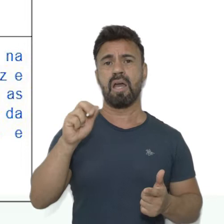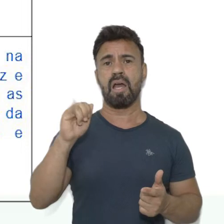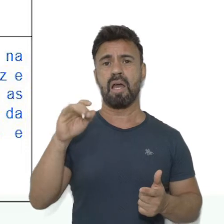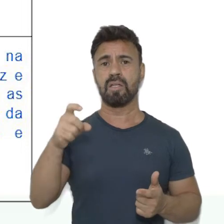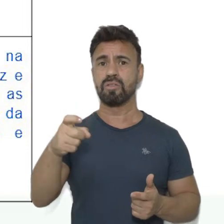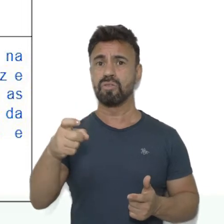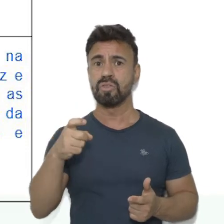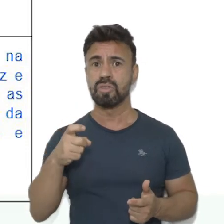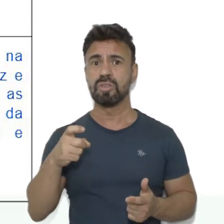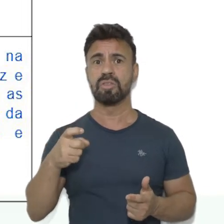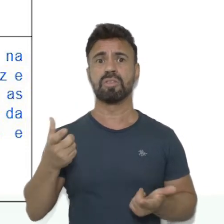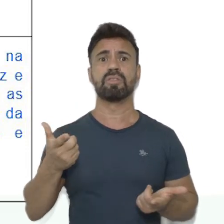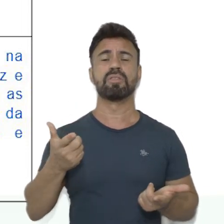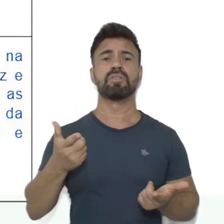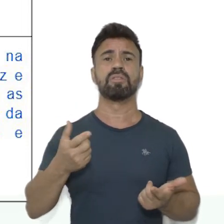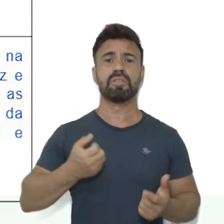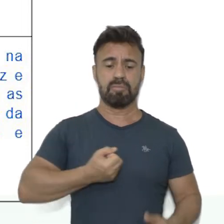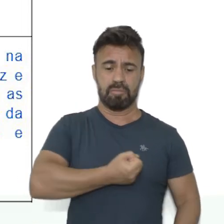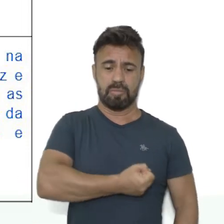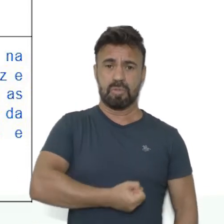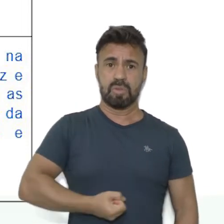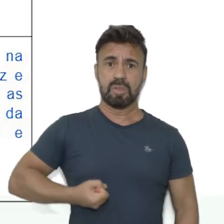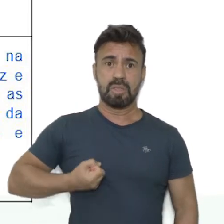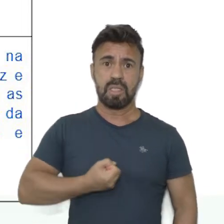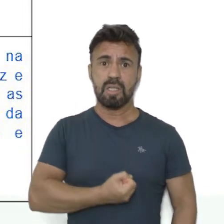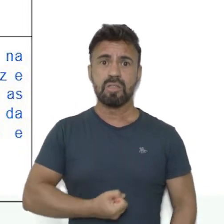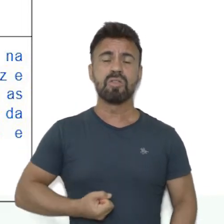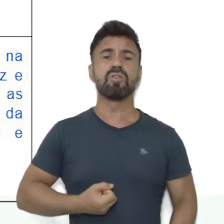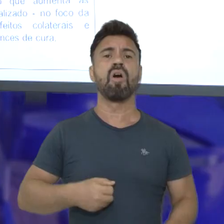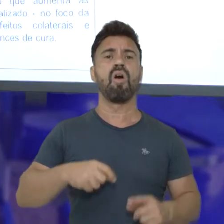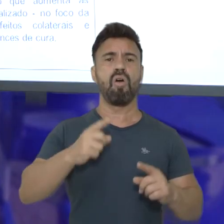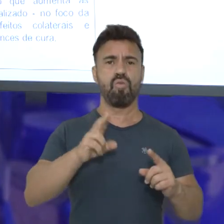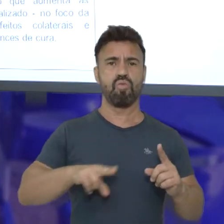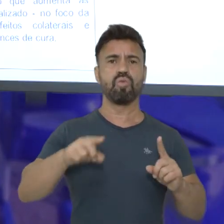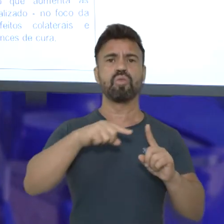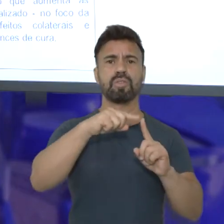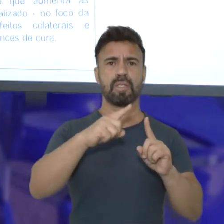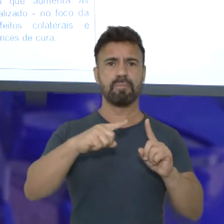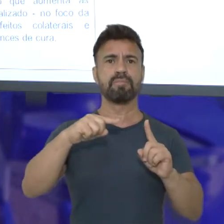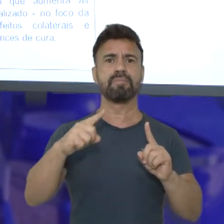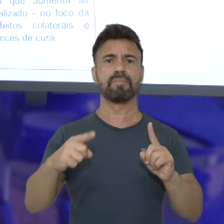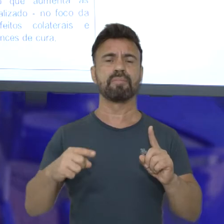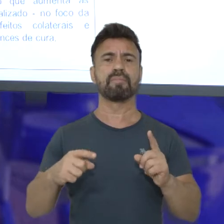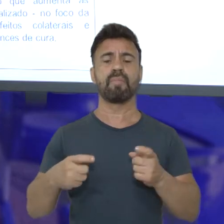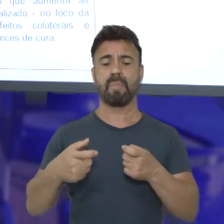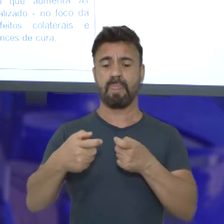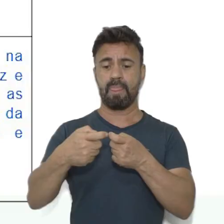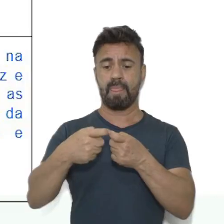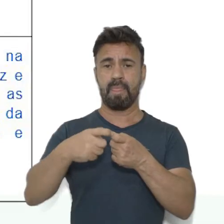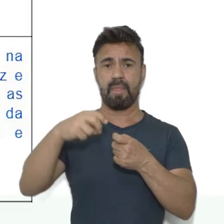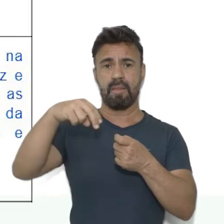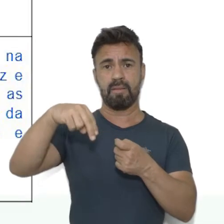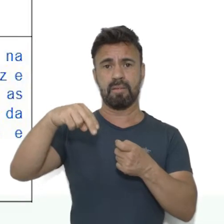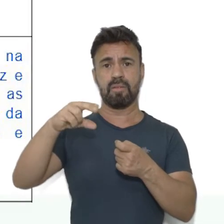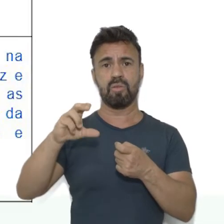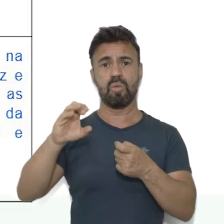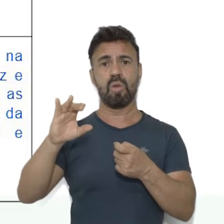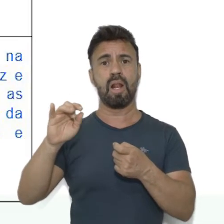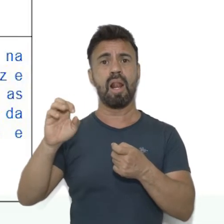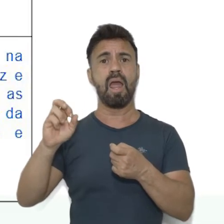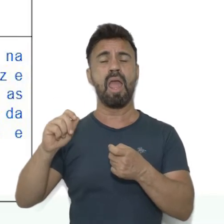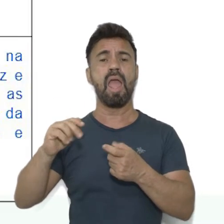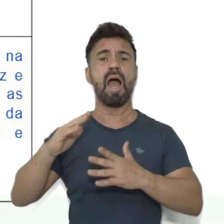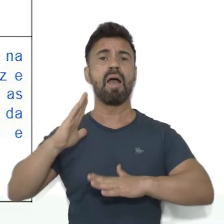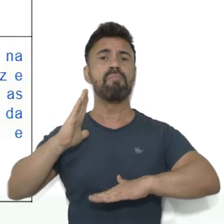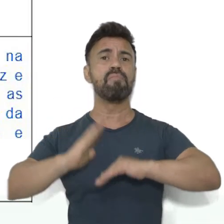raio-x, ultrassom e a ressonância magnética. Já a medicina nuclear é a especialidade